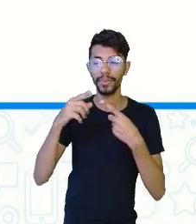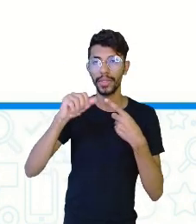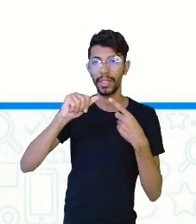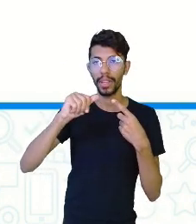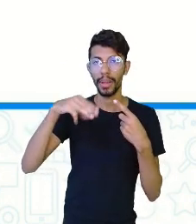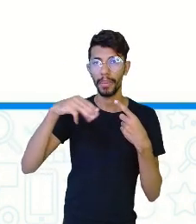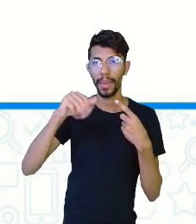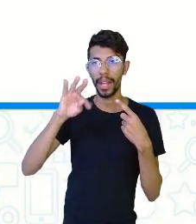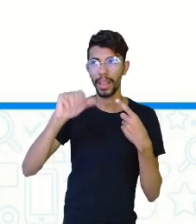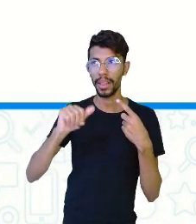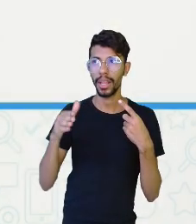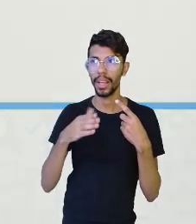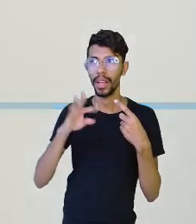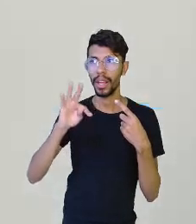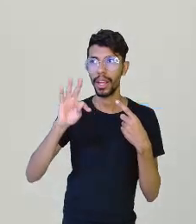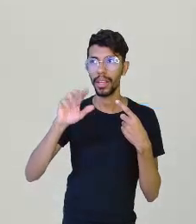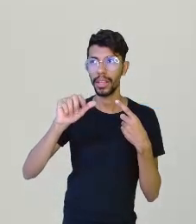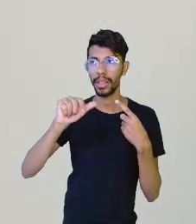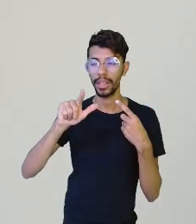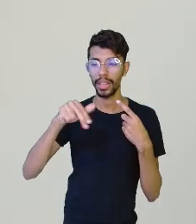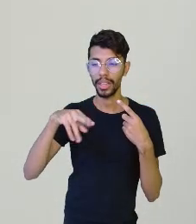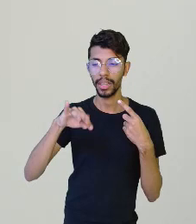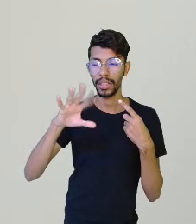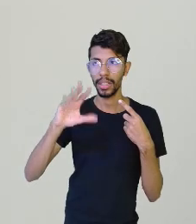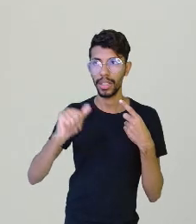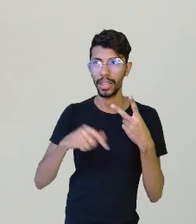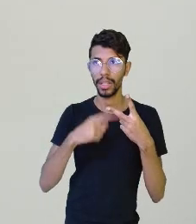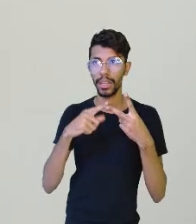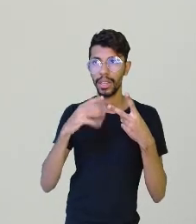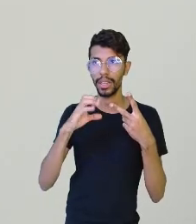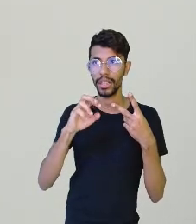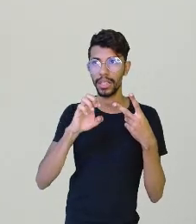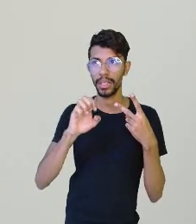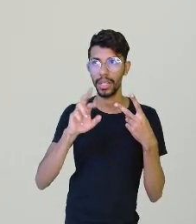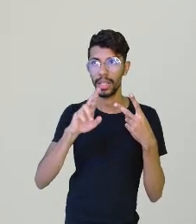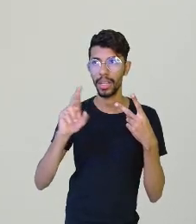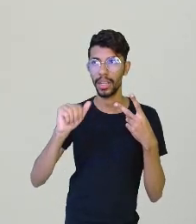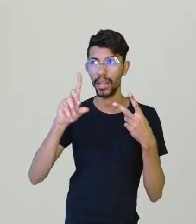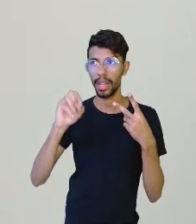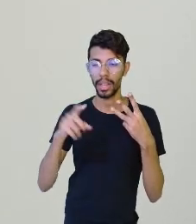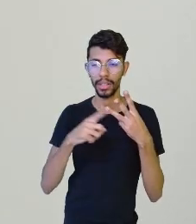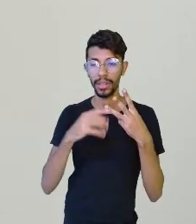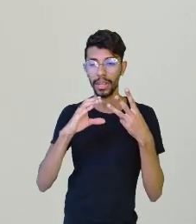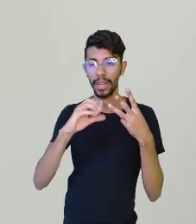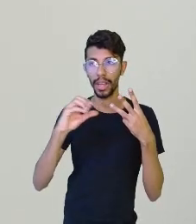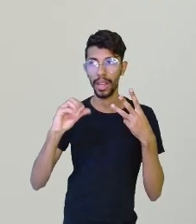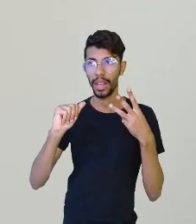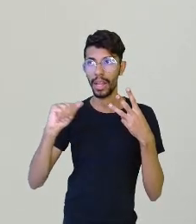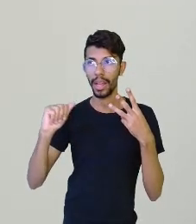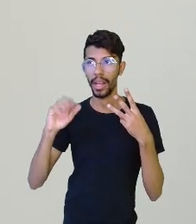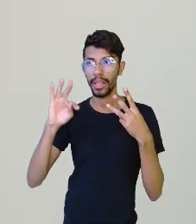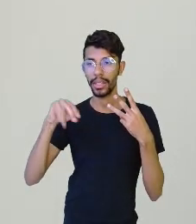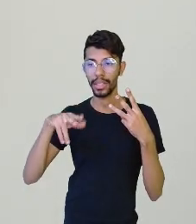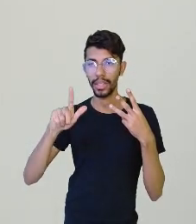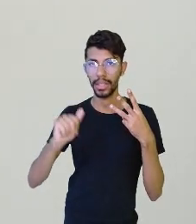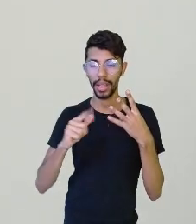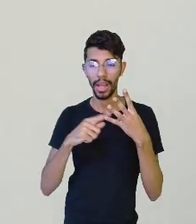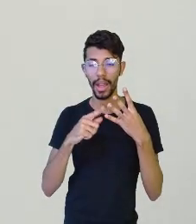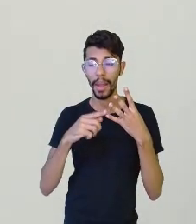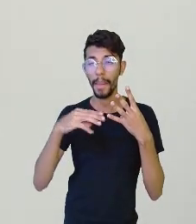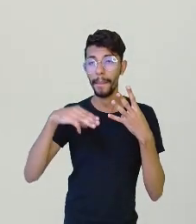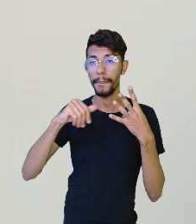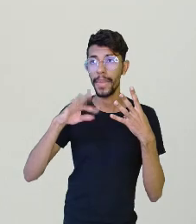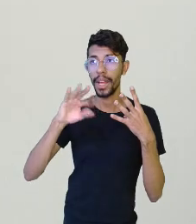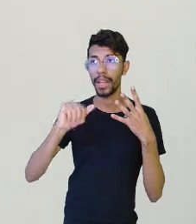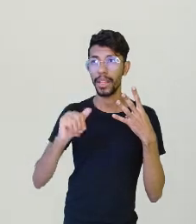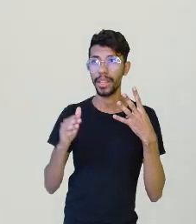Cerrado, Caatinga, Mata dos Cocais e Manguezais. Temos